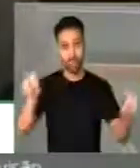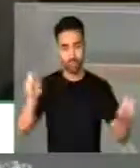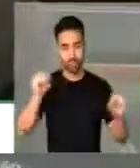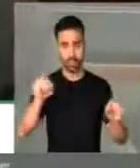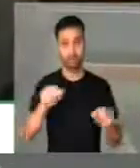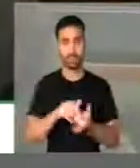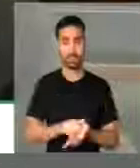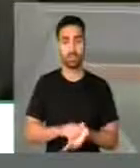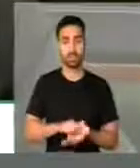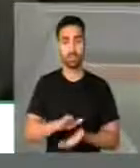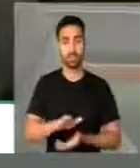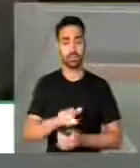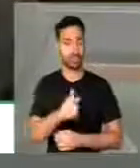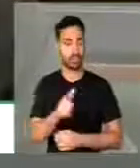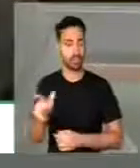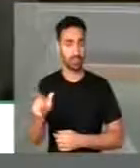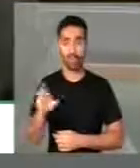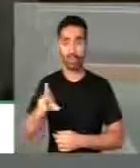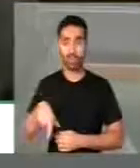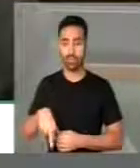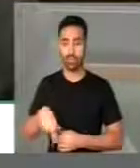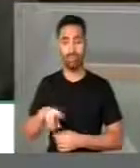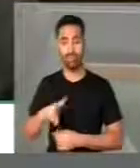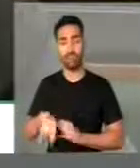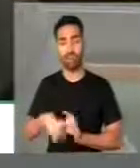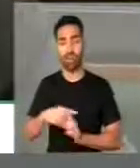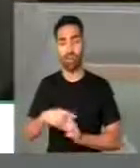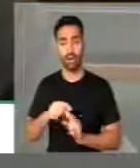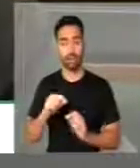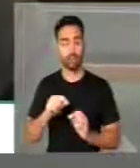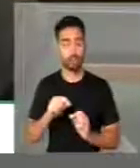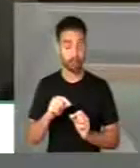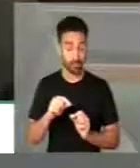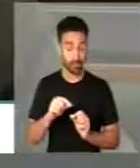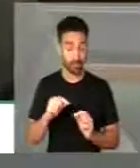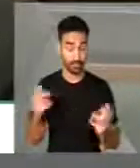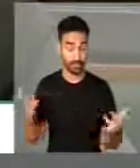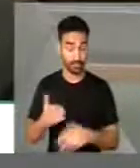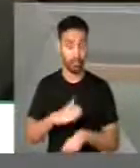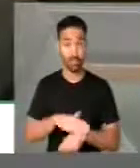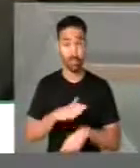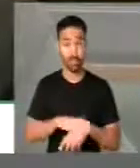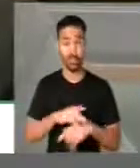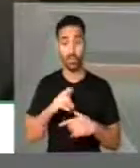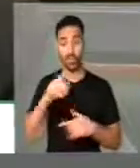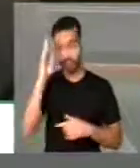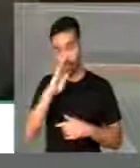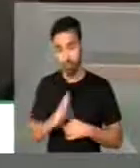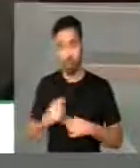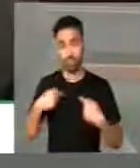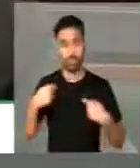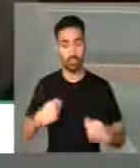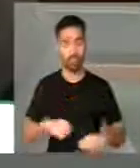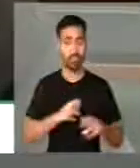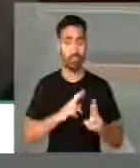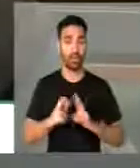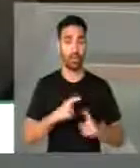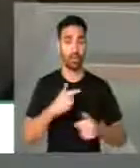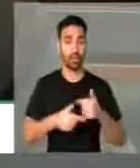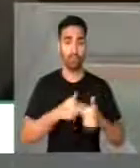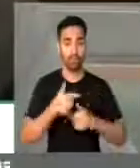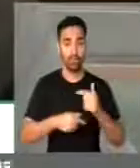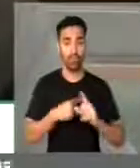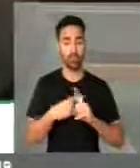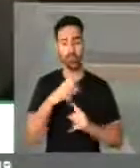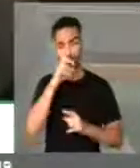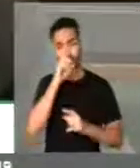despedida imotivada, que se coadunará com o relevante momento do Brasil, que necessita de relações de trabalho